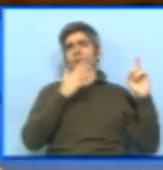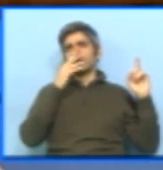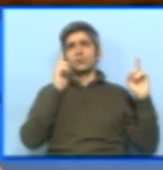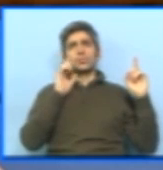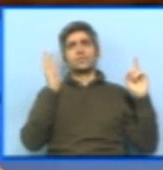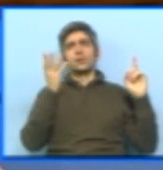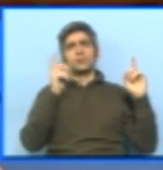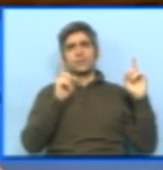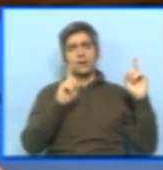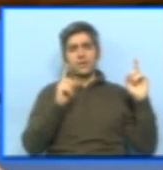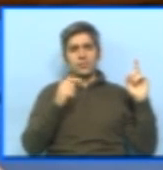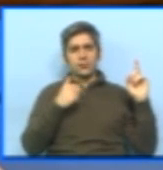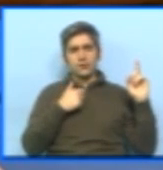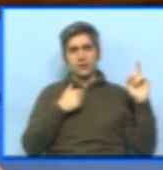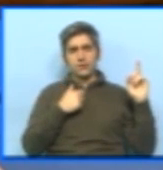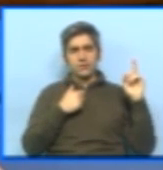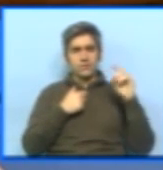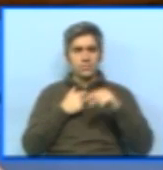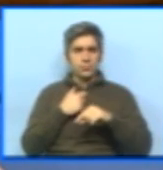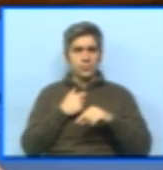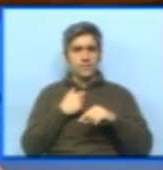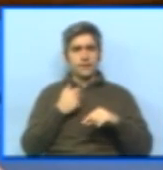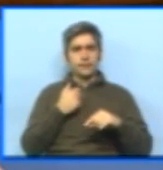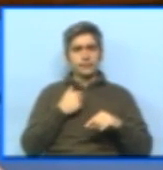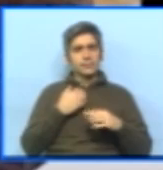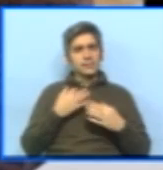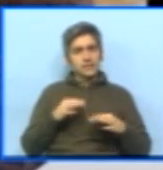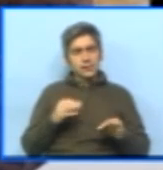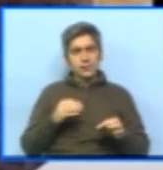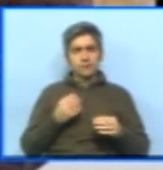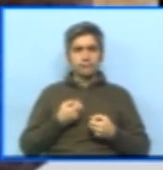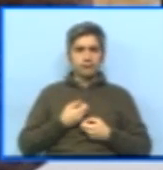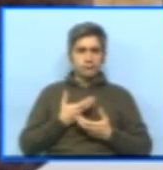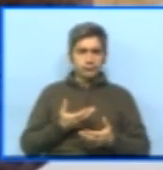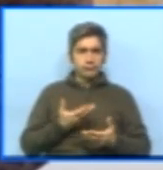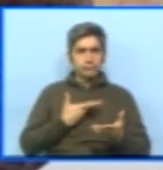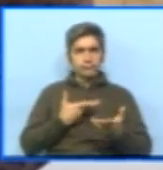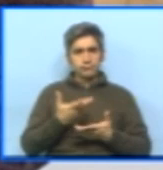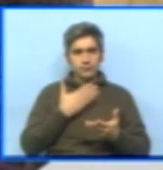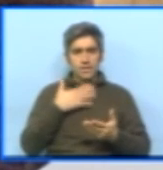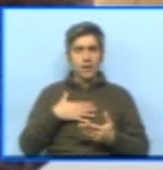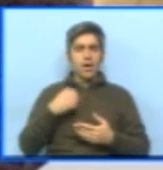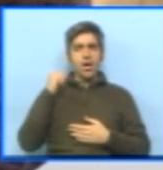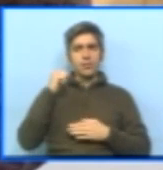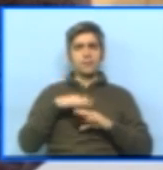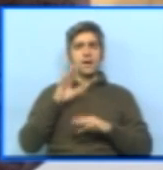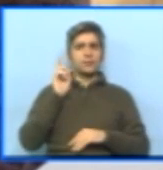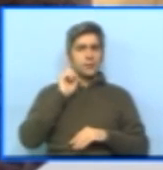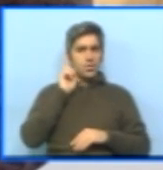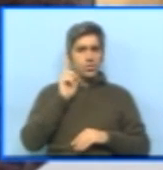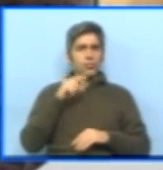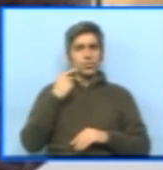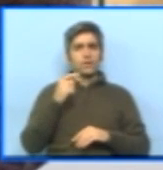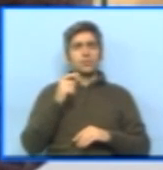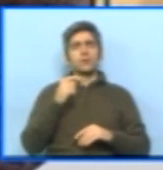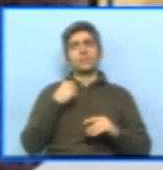importante, mas não, eu conhecer que da simplicidade se ganha muito mais do que às vezes nos grandes